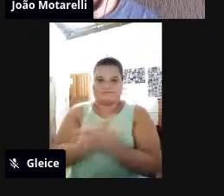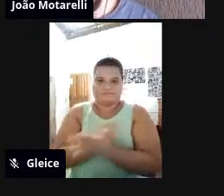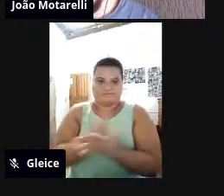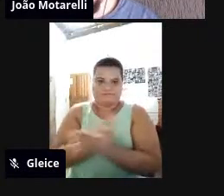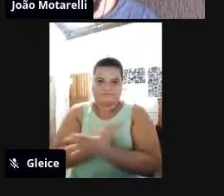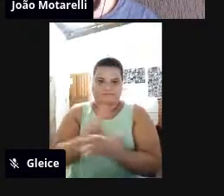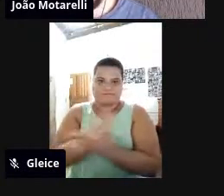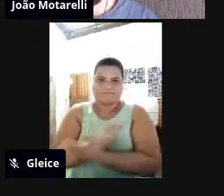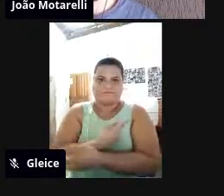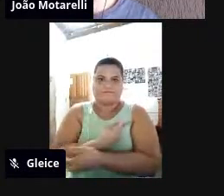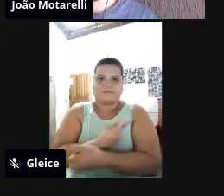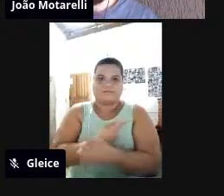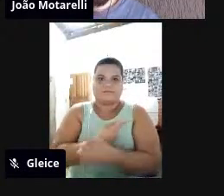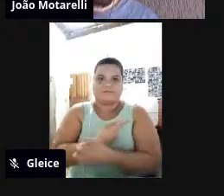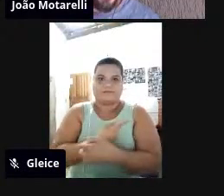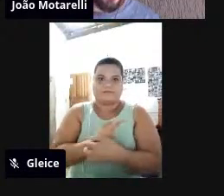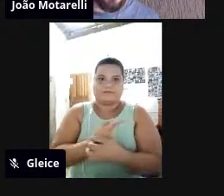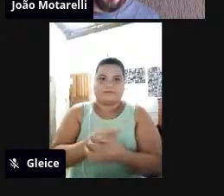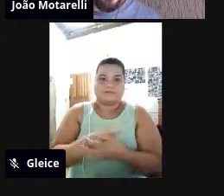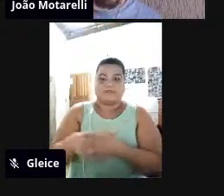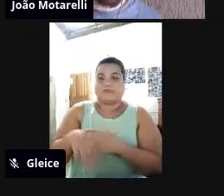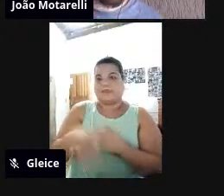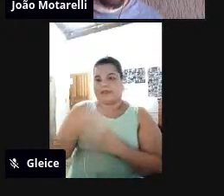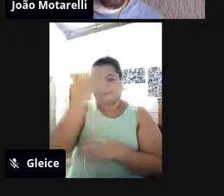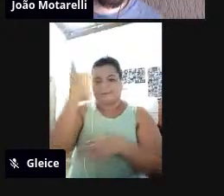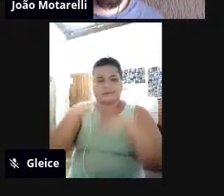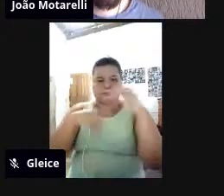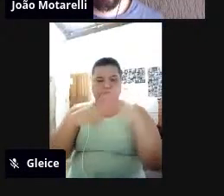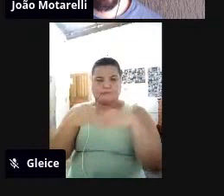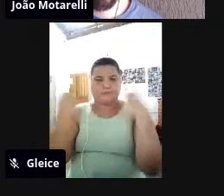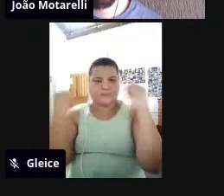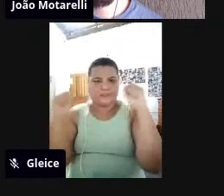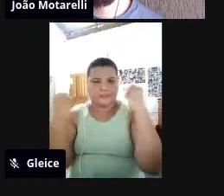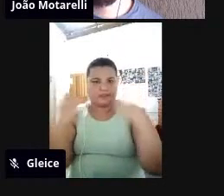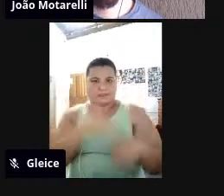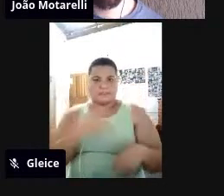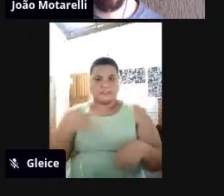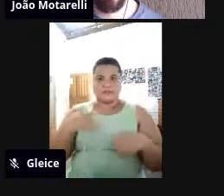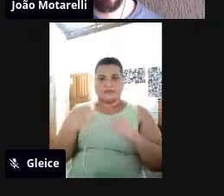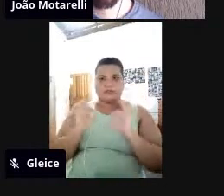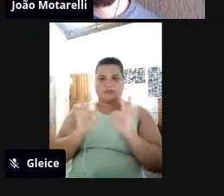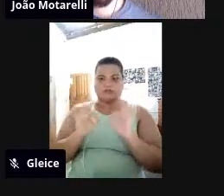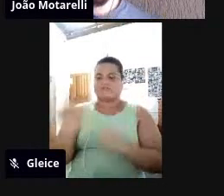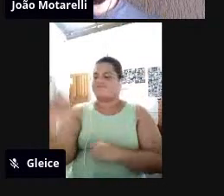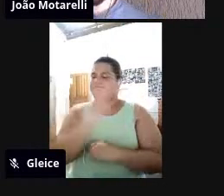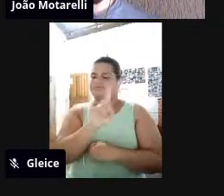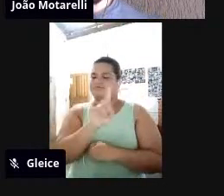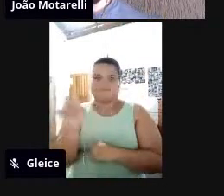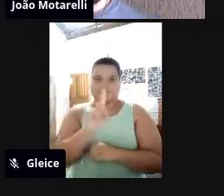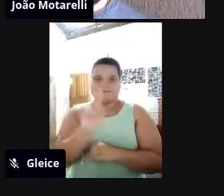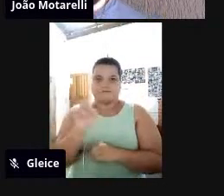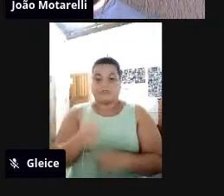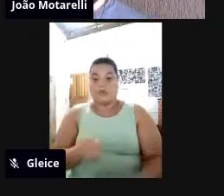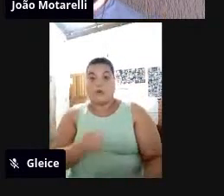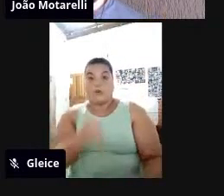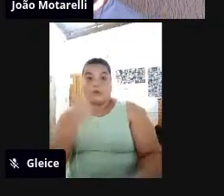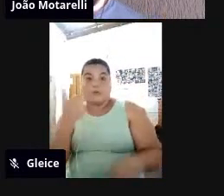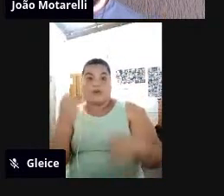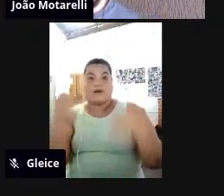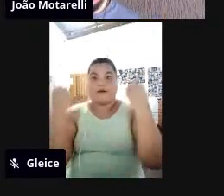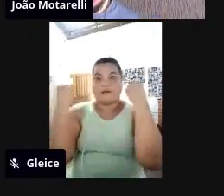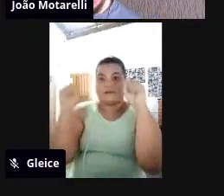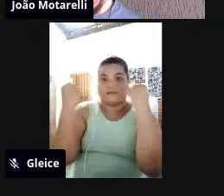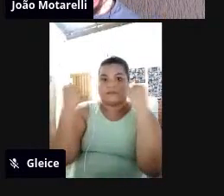que atleta não é sinônimo de saúde, mas é muito importante a gente pensar que indivíduos quase atletas ou não atletas buscam essas